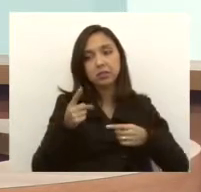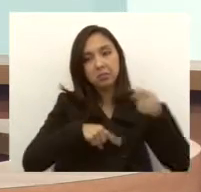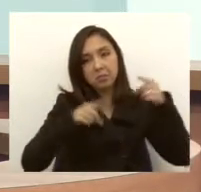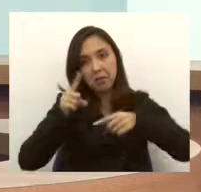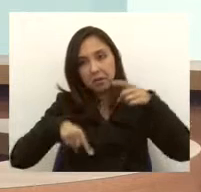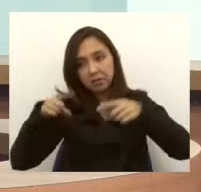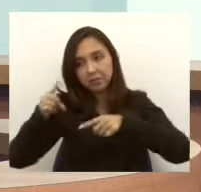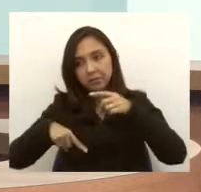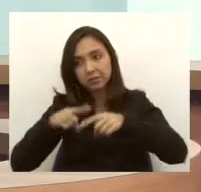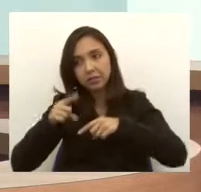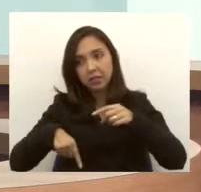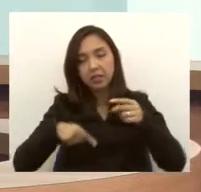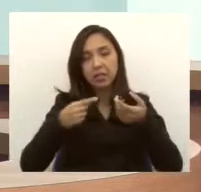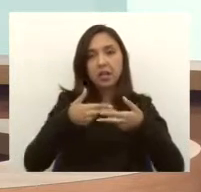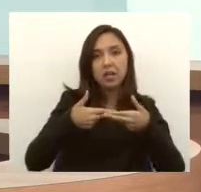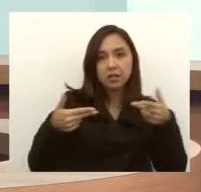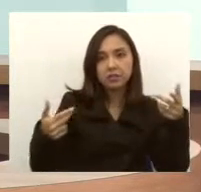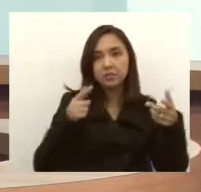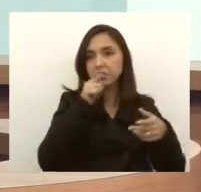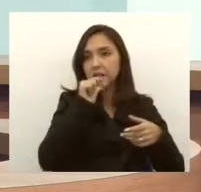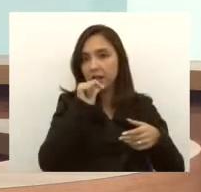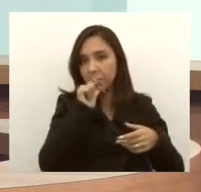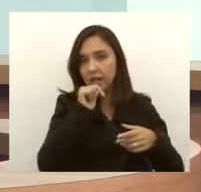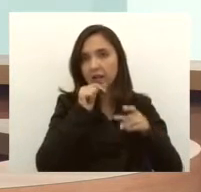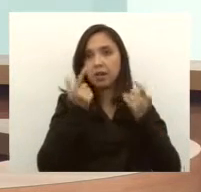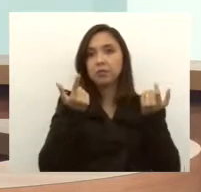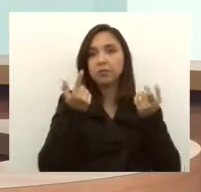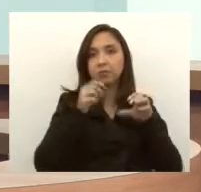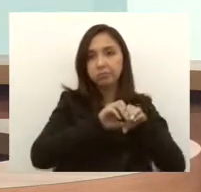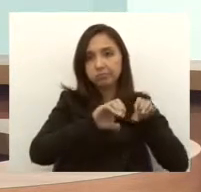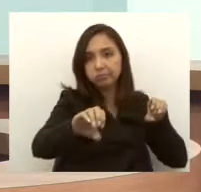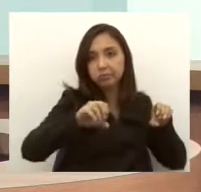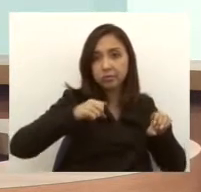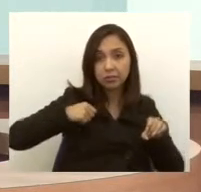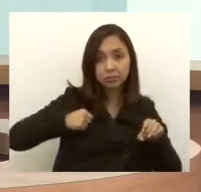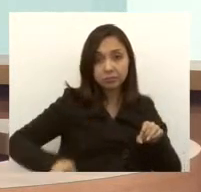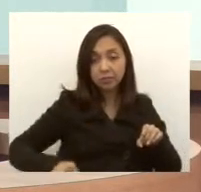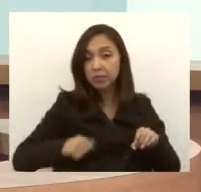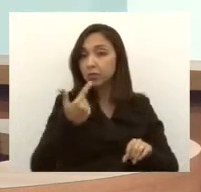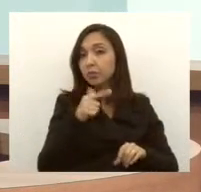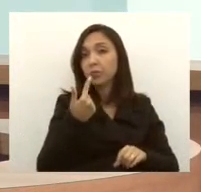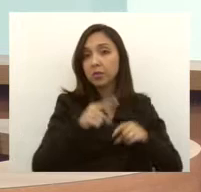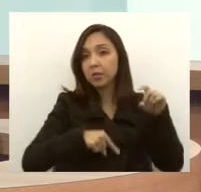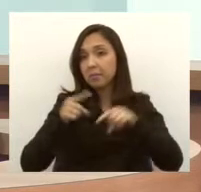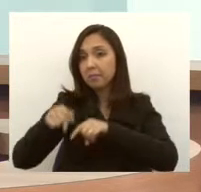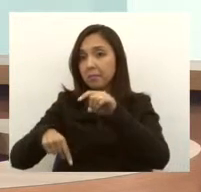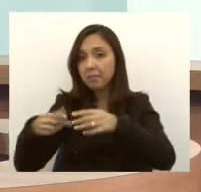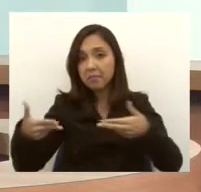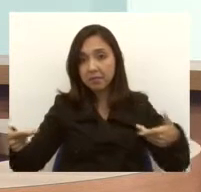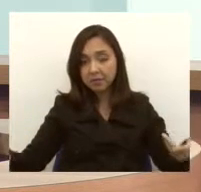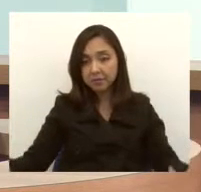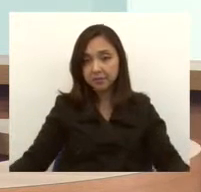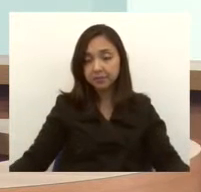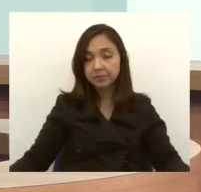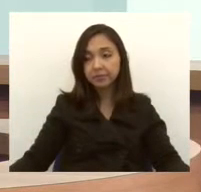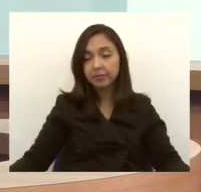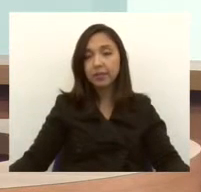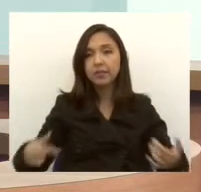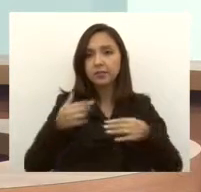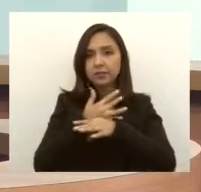fazer extensão de rede de água e de esgoto, não tem material. Uma